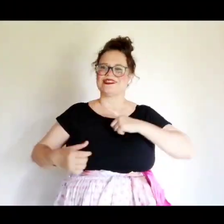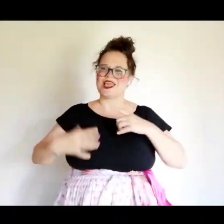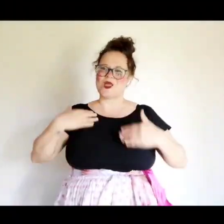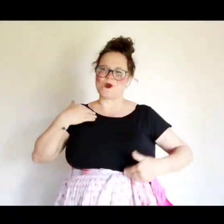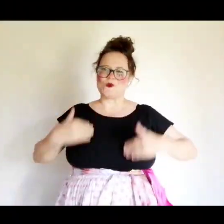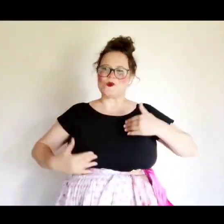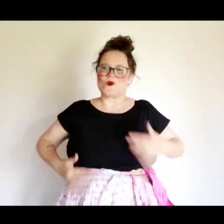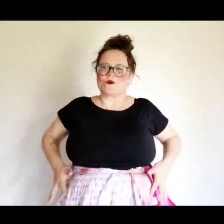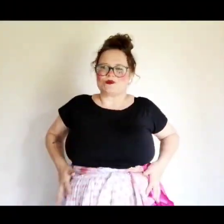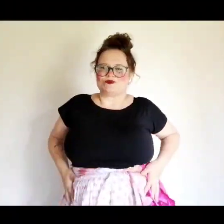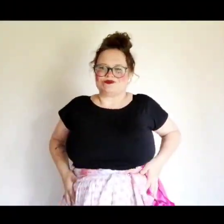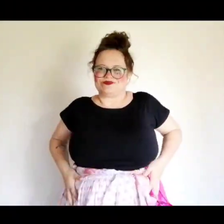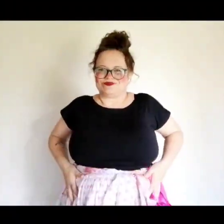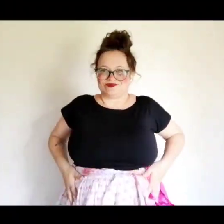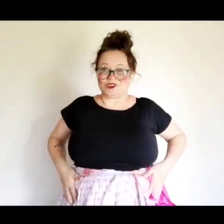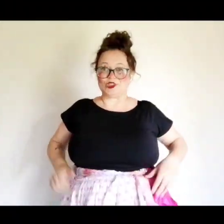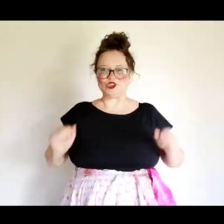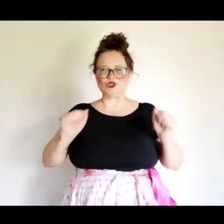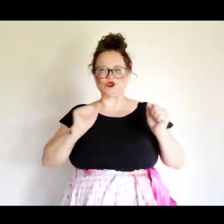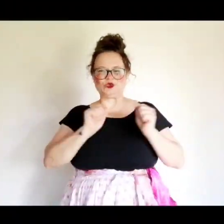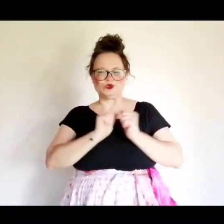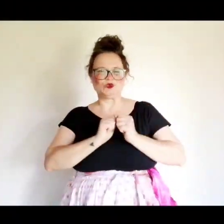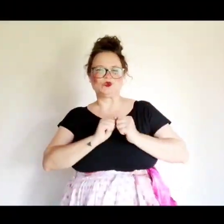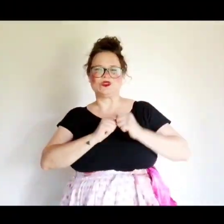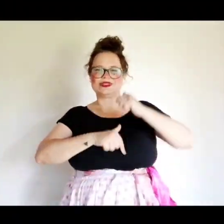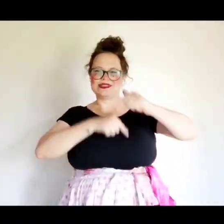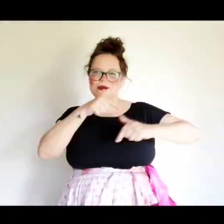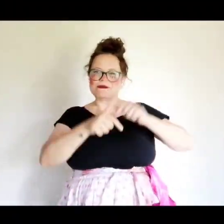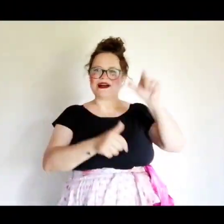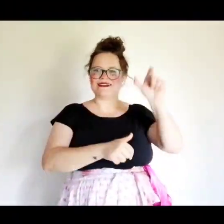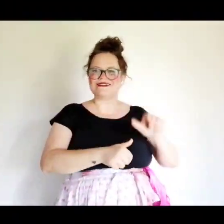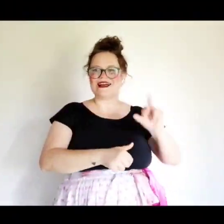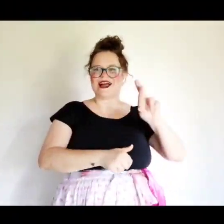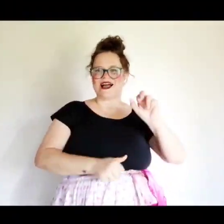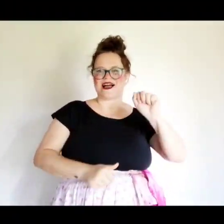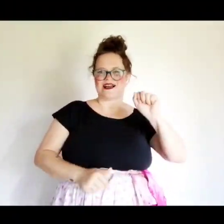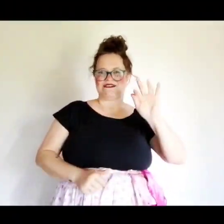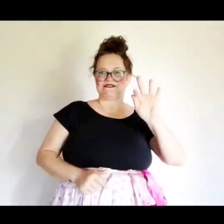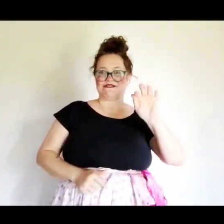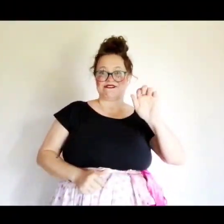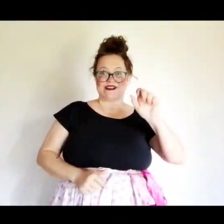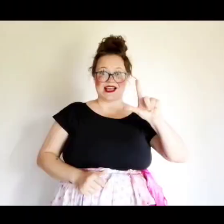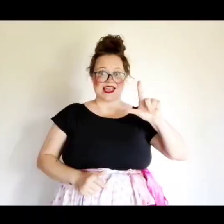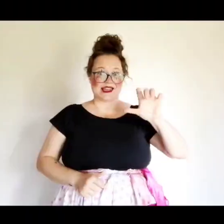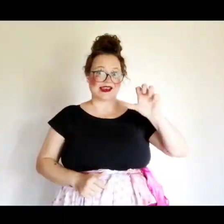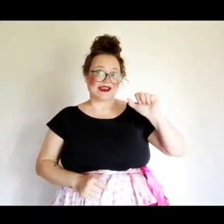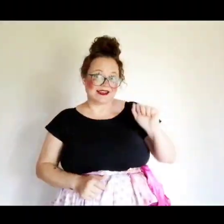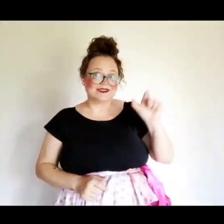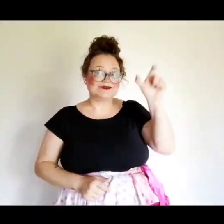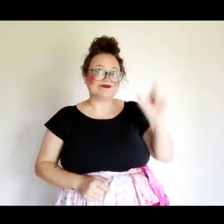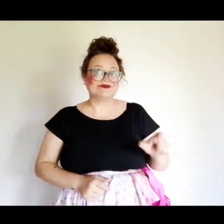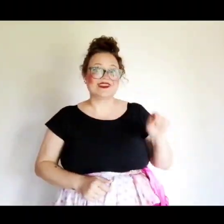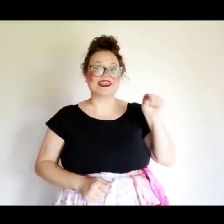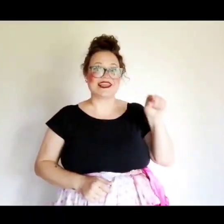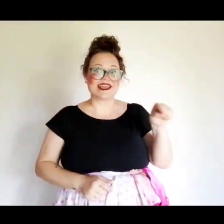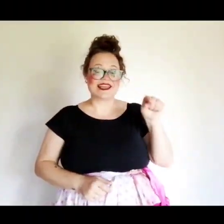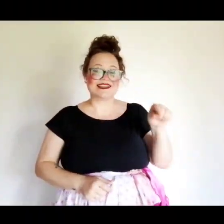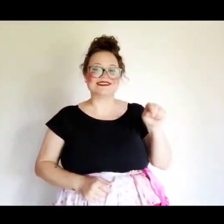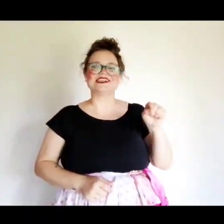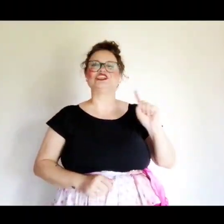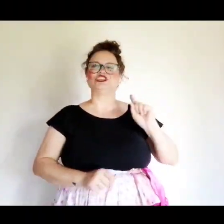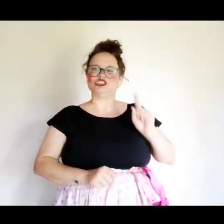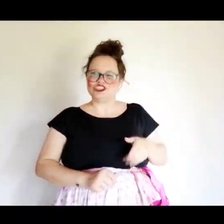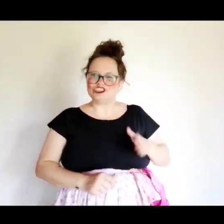molejo, graças ao trabalho com a Rafaela Catarina. E a Rafa, a Catarina,